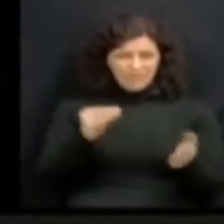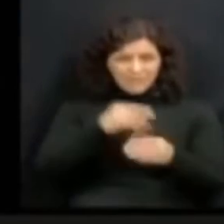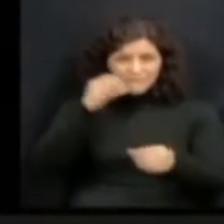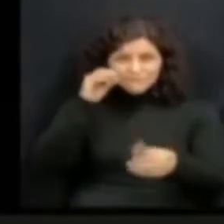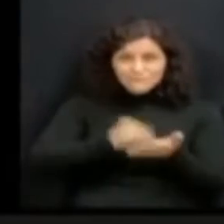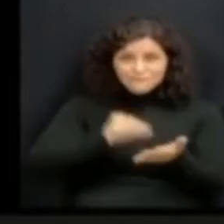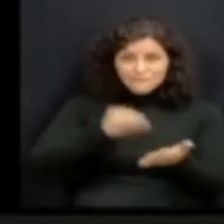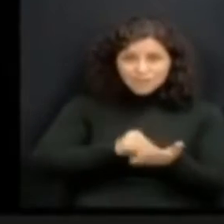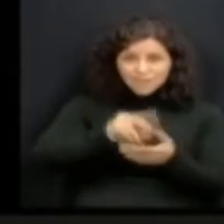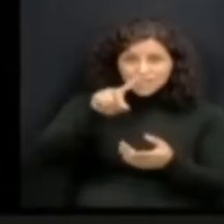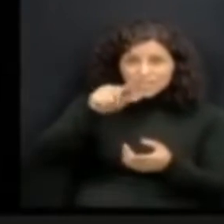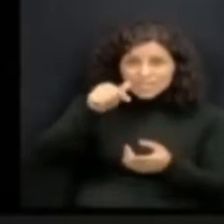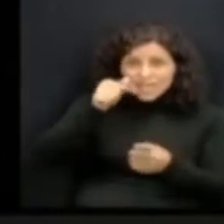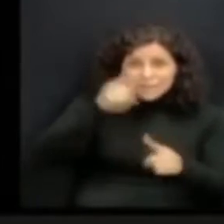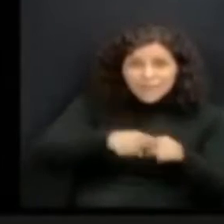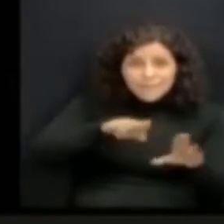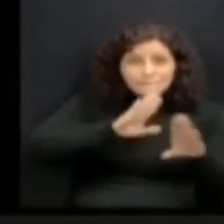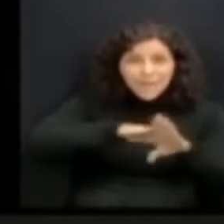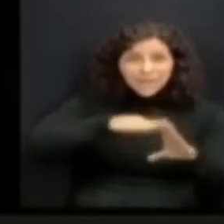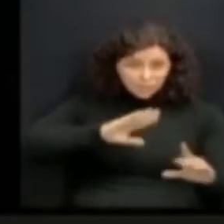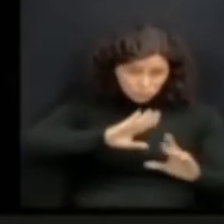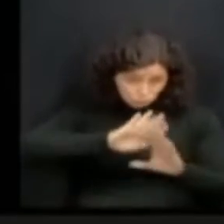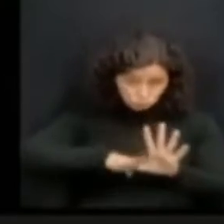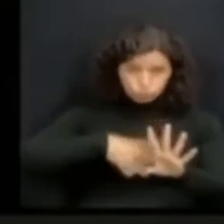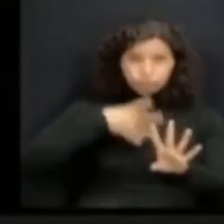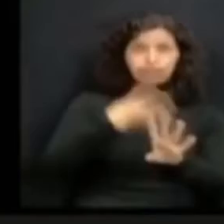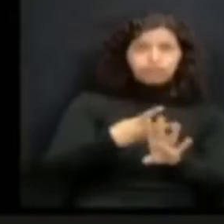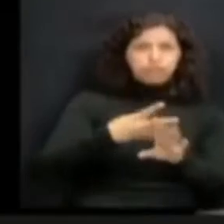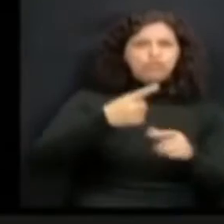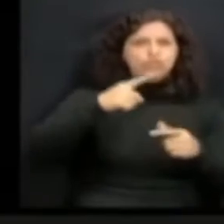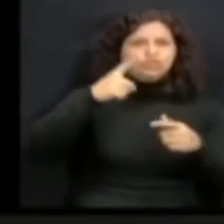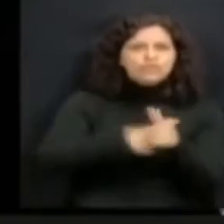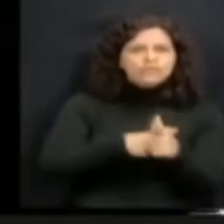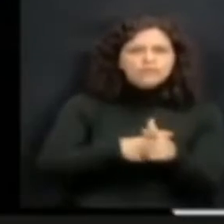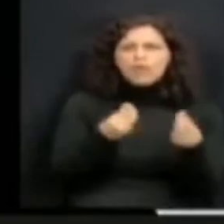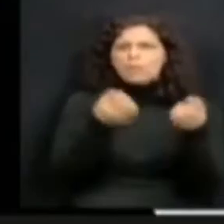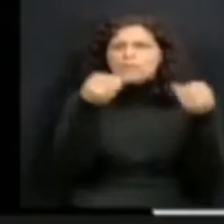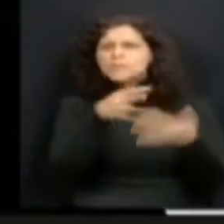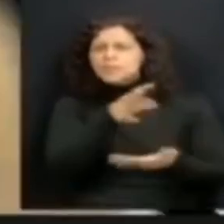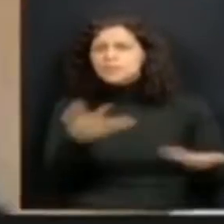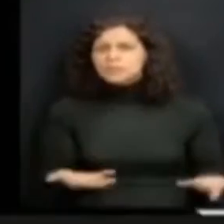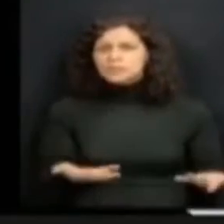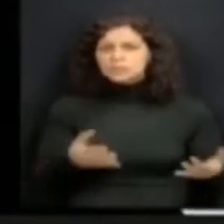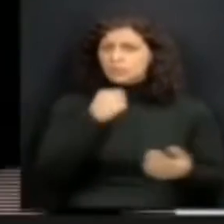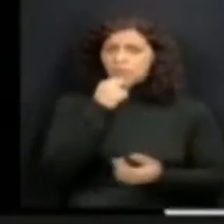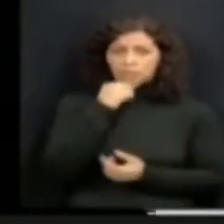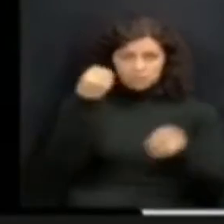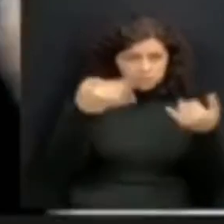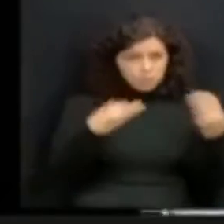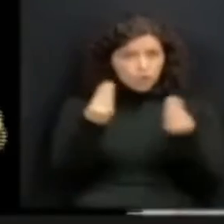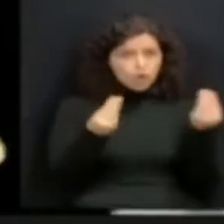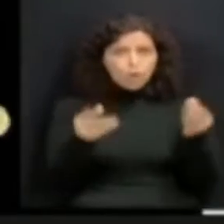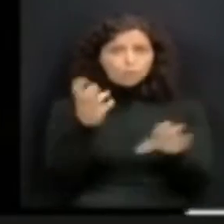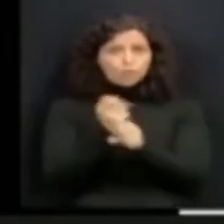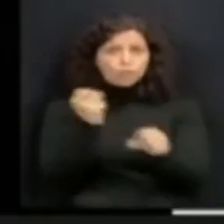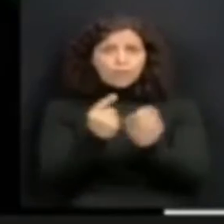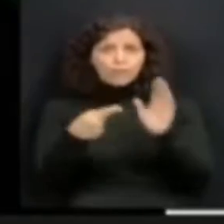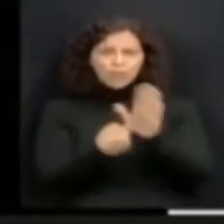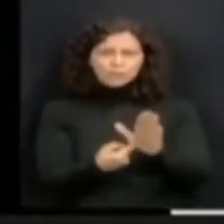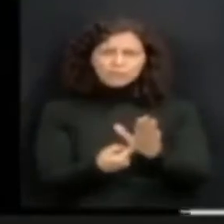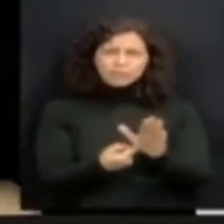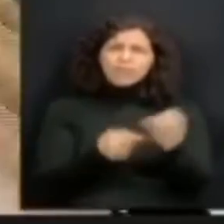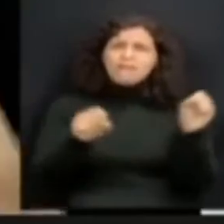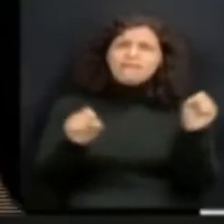17 vezes mais? 4 bilhões a mais? Ninguém explica isso. Ninguém fala isso. Isso está